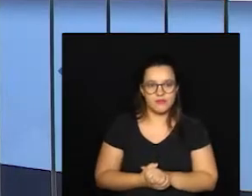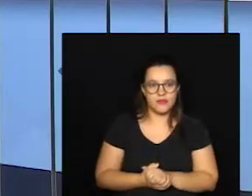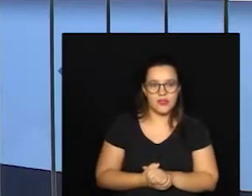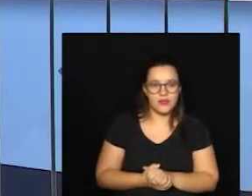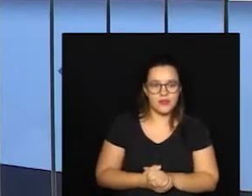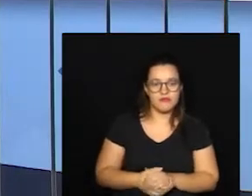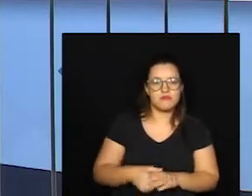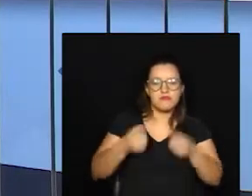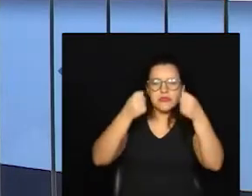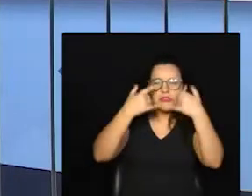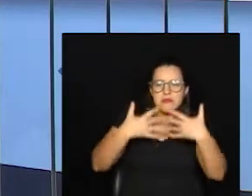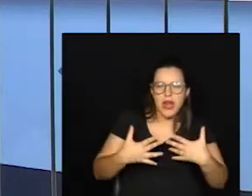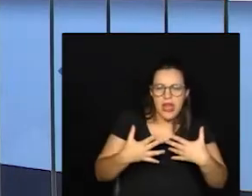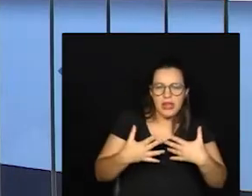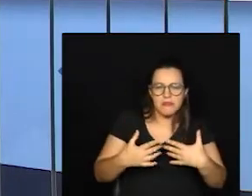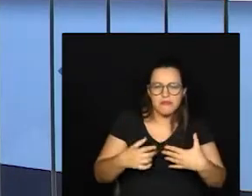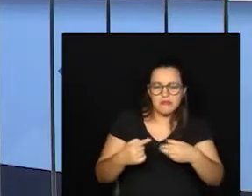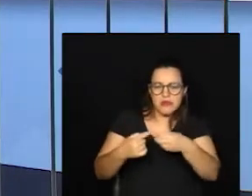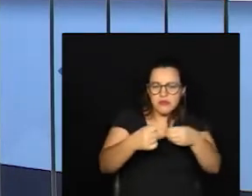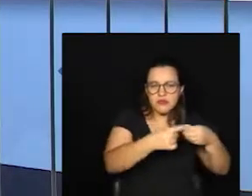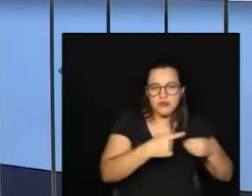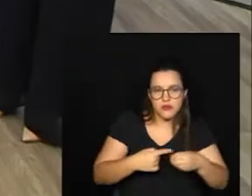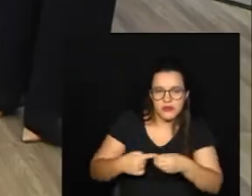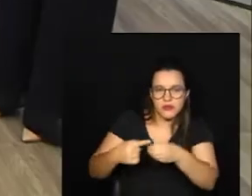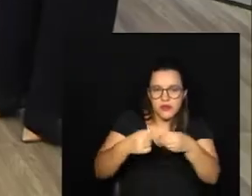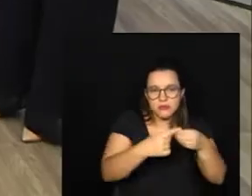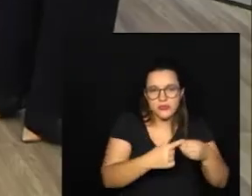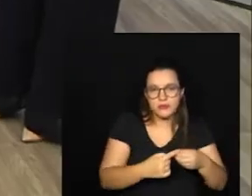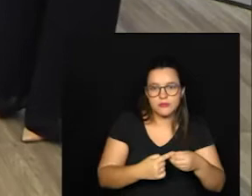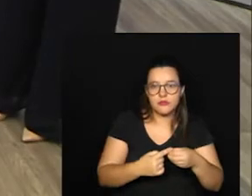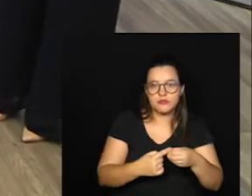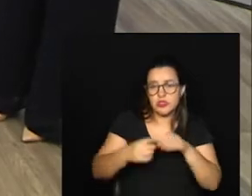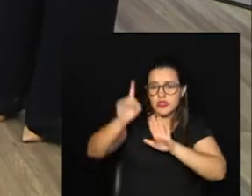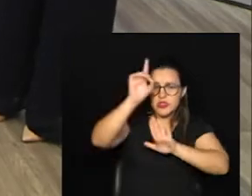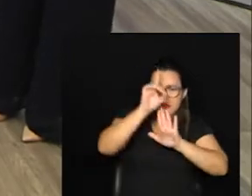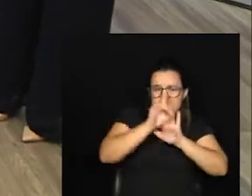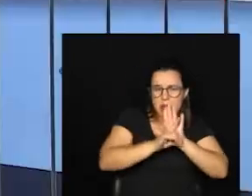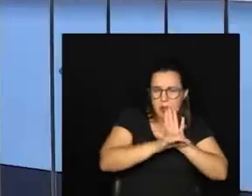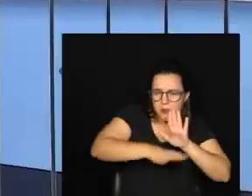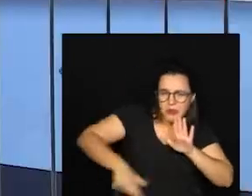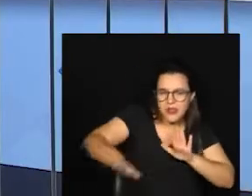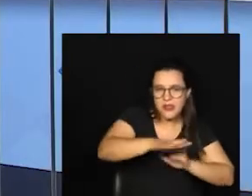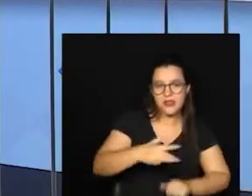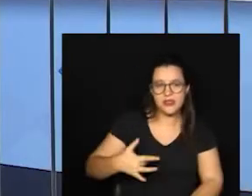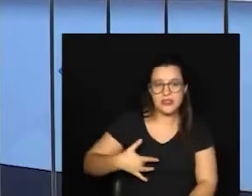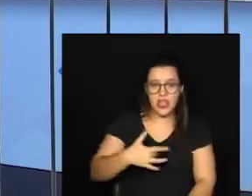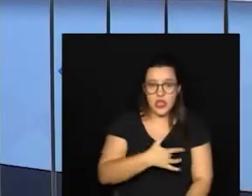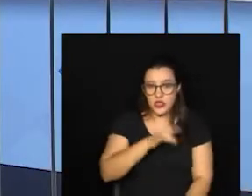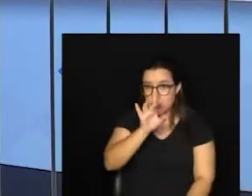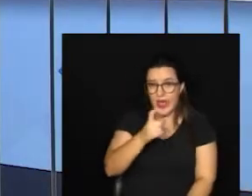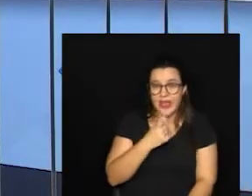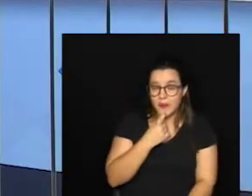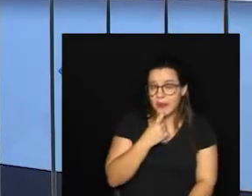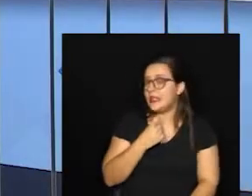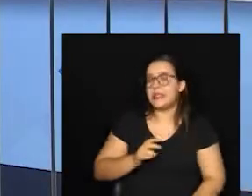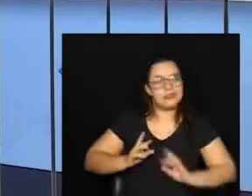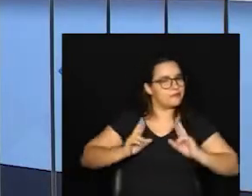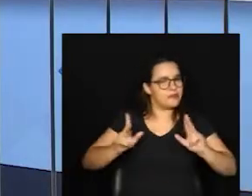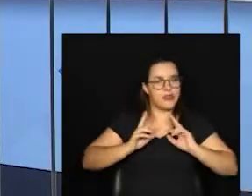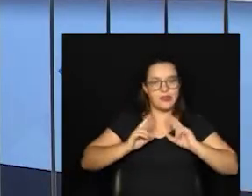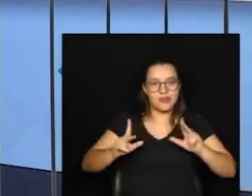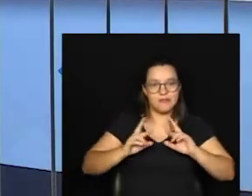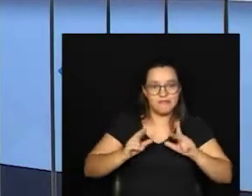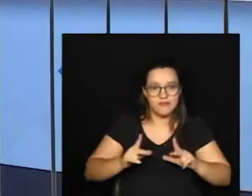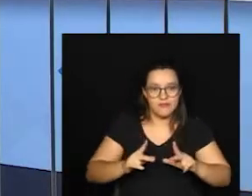dessa região, a Diretoria Regional de Saúde, que não compreende só Campinas. Então, todas as